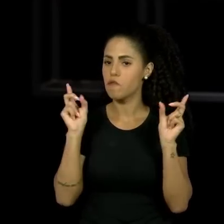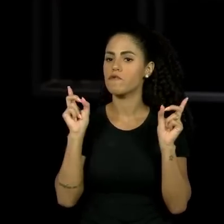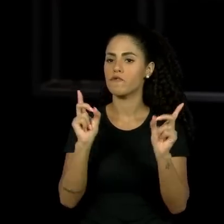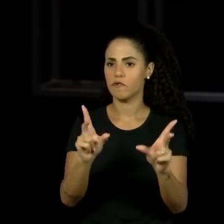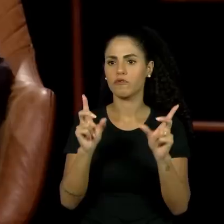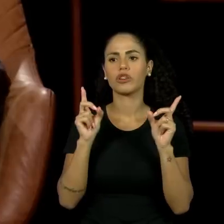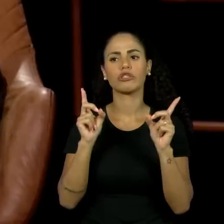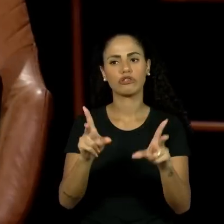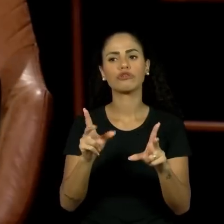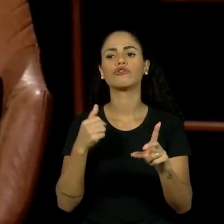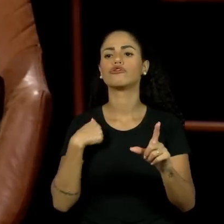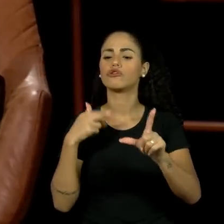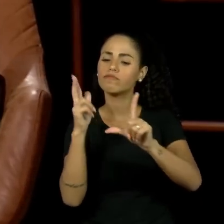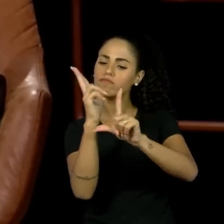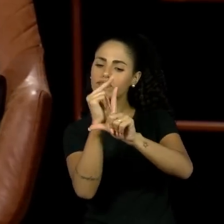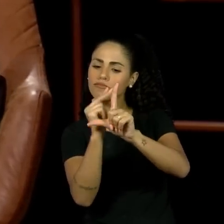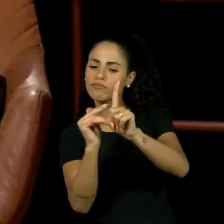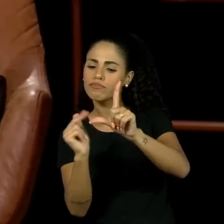vendi desenhos,